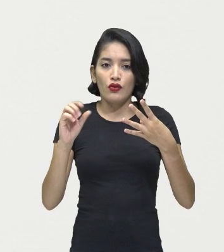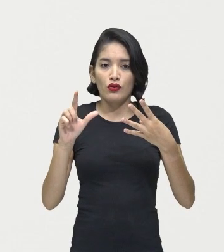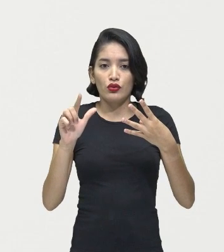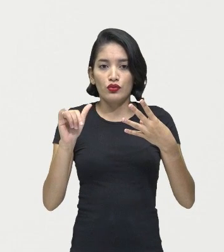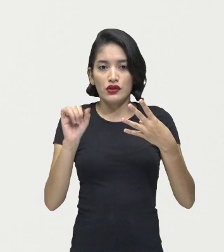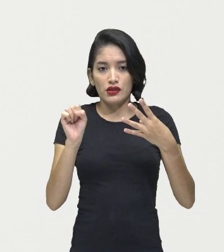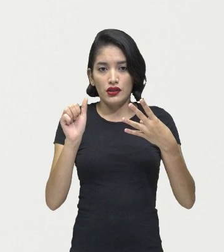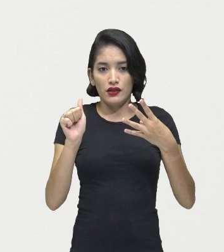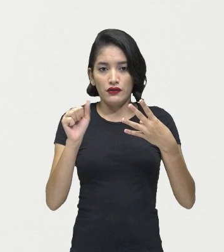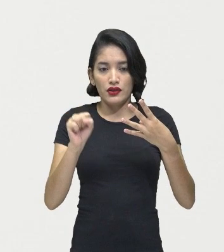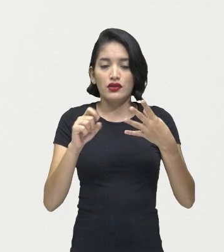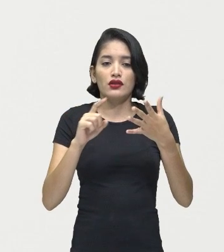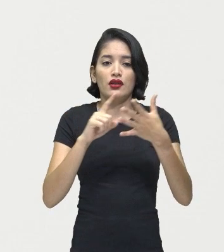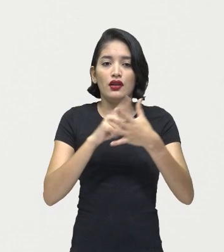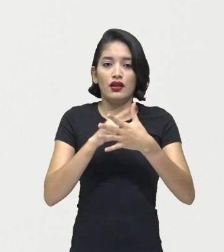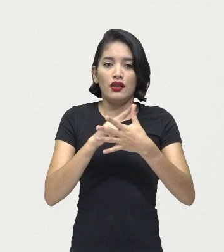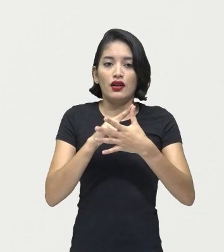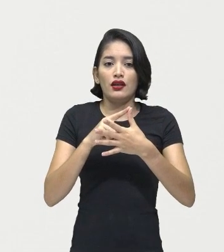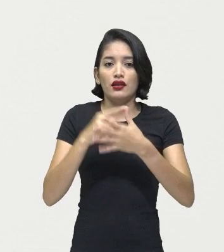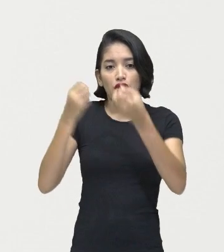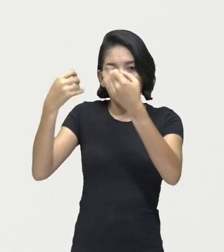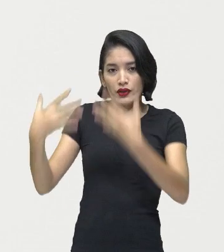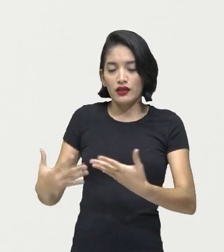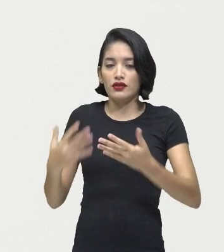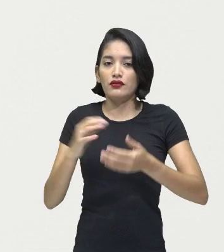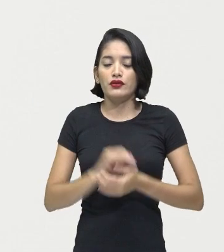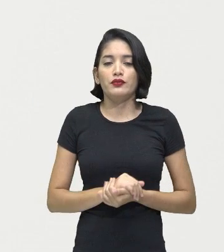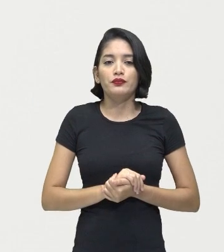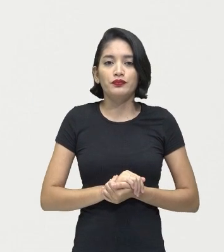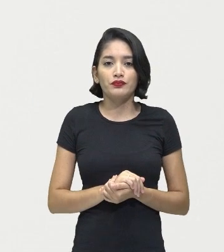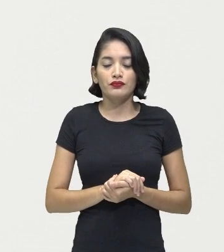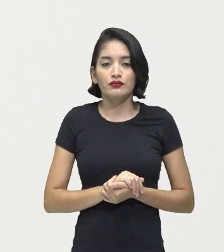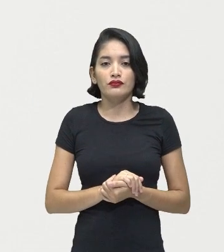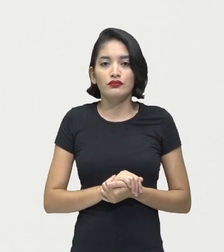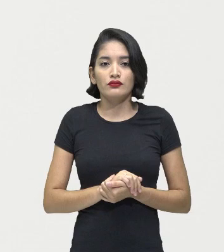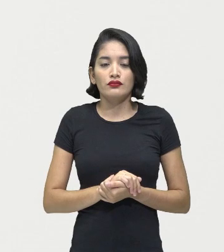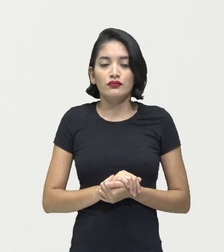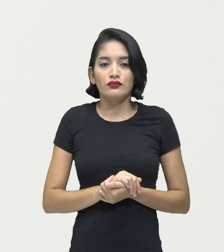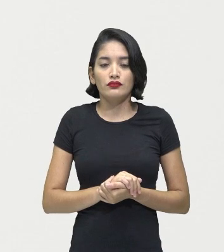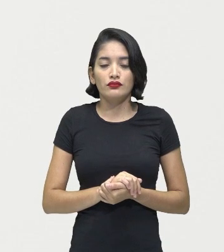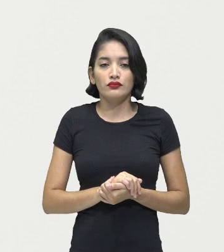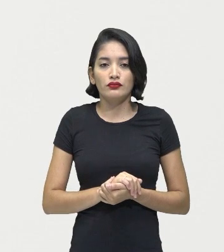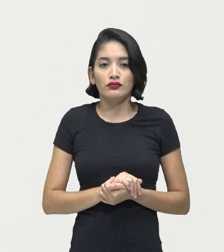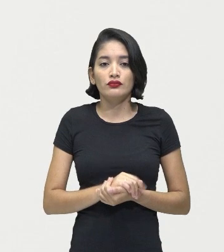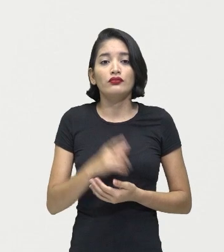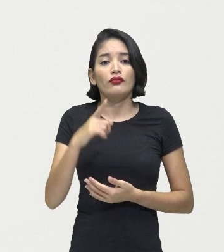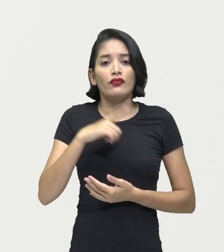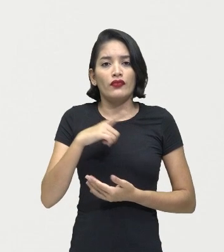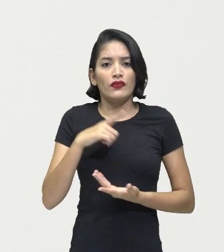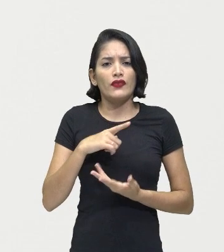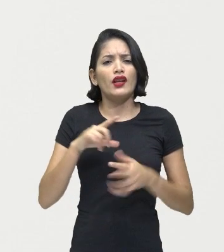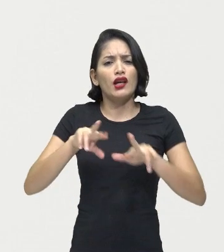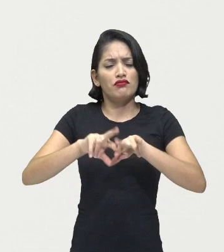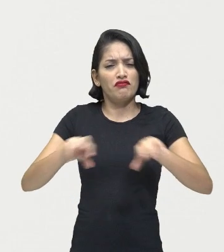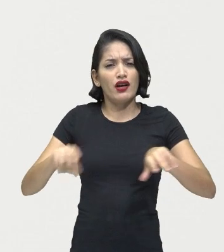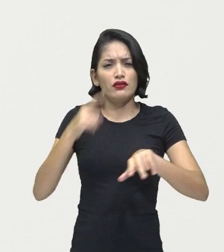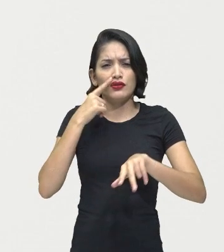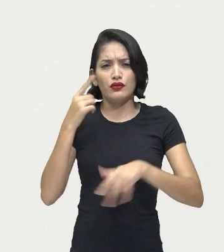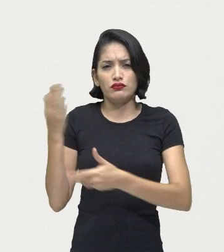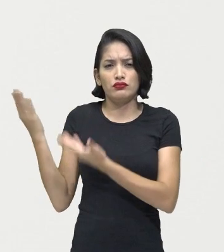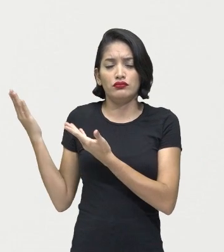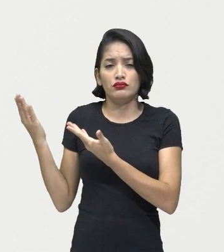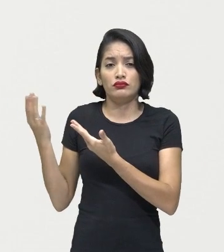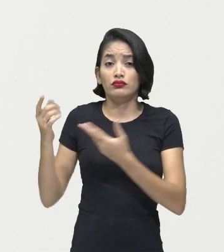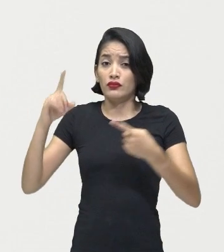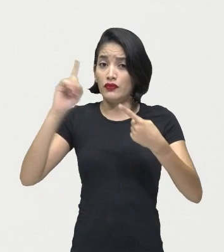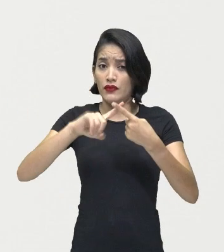elas têm um sentido no texto, né? Então, a conjunção aditiva e, mais ainda, nem,